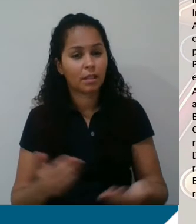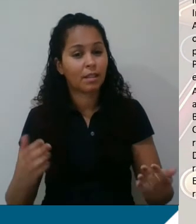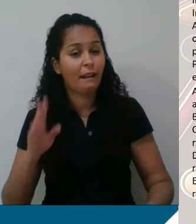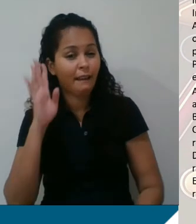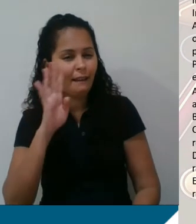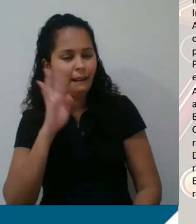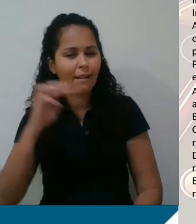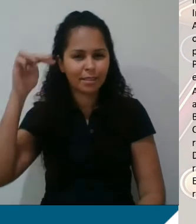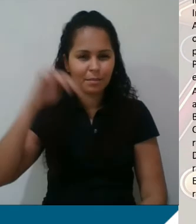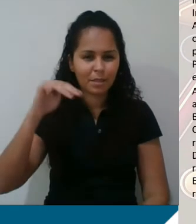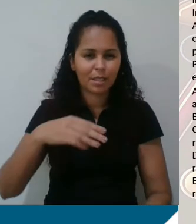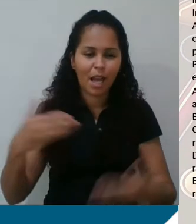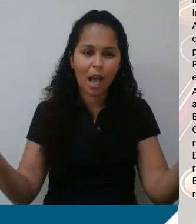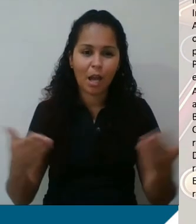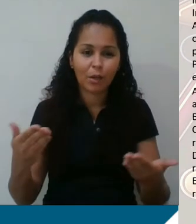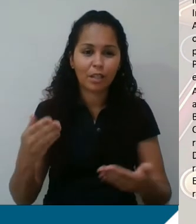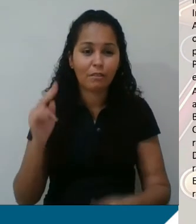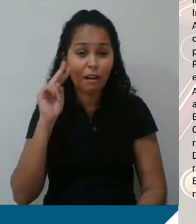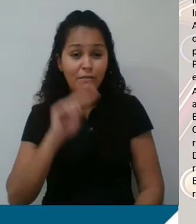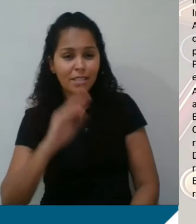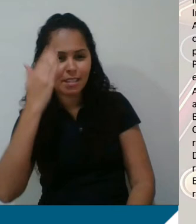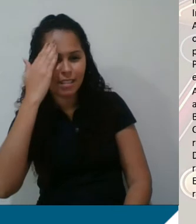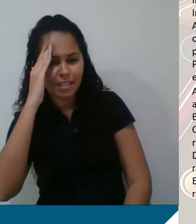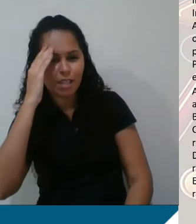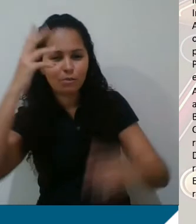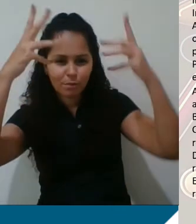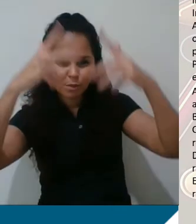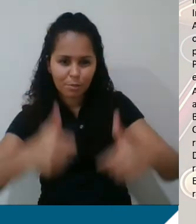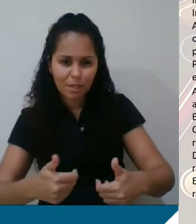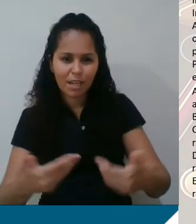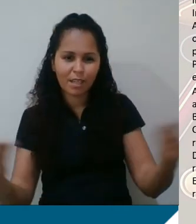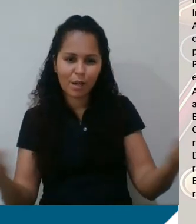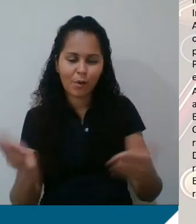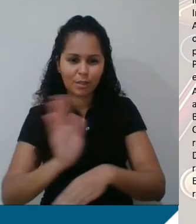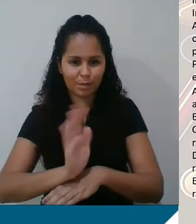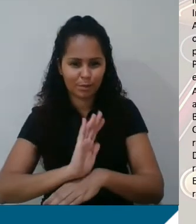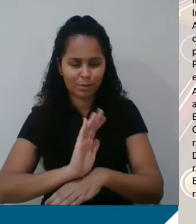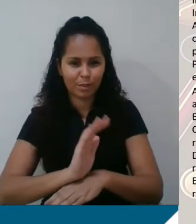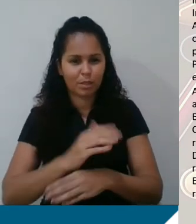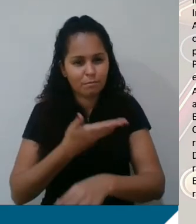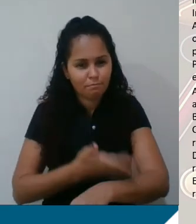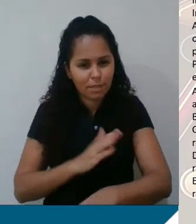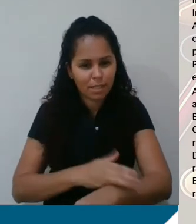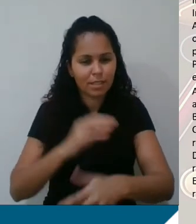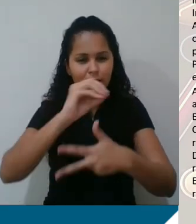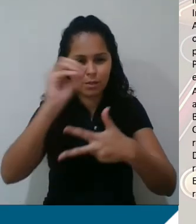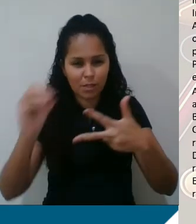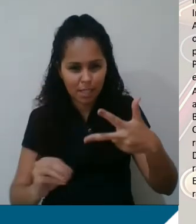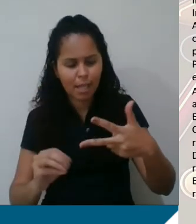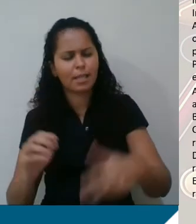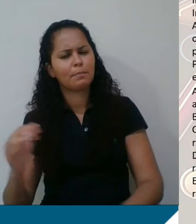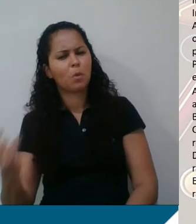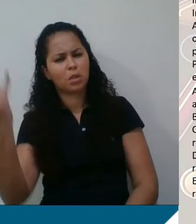Isso é uma parte muito legal da matemática. Agora a gente vai ver se a gente entendeu o que foi falado, então, nesses minutos anteriores aí. A gente vai fazer um exercício do